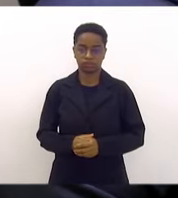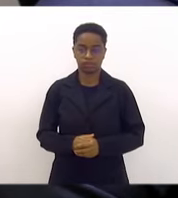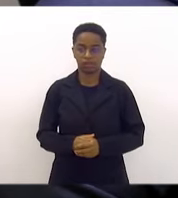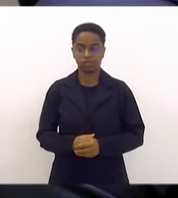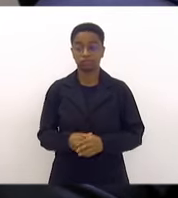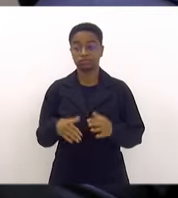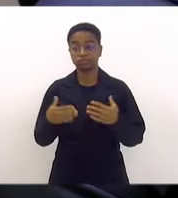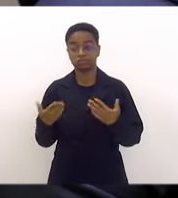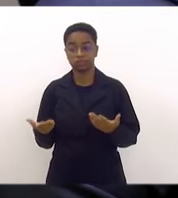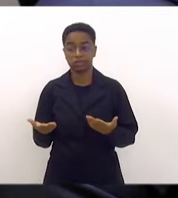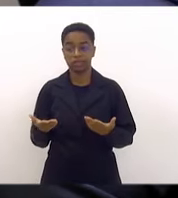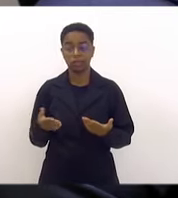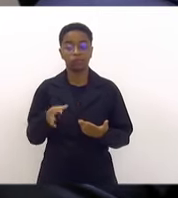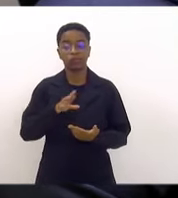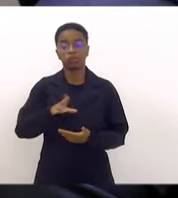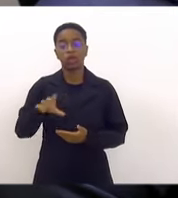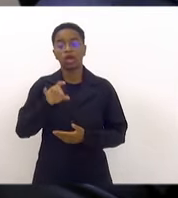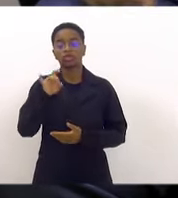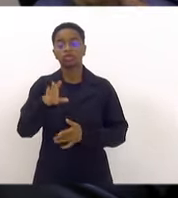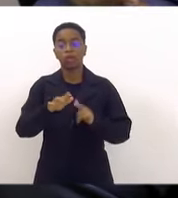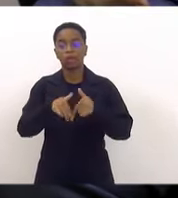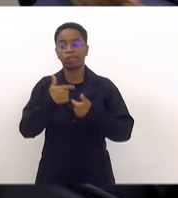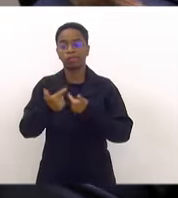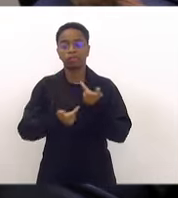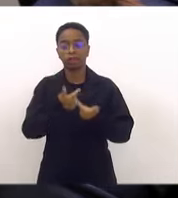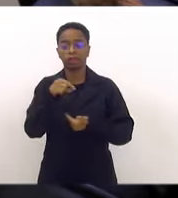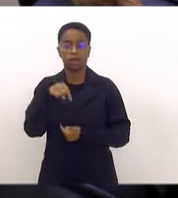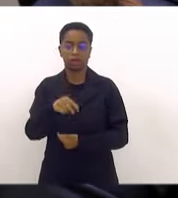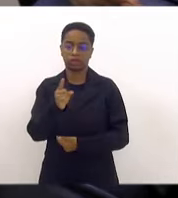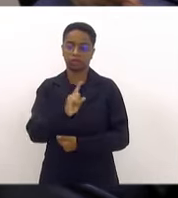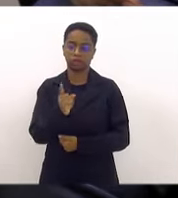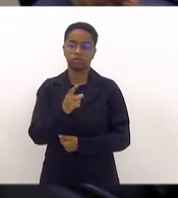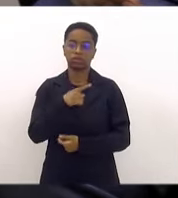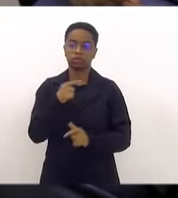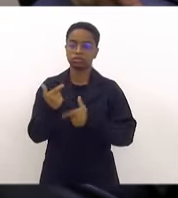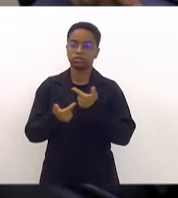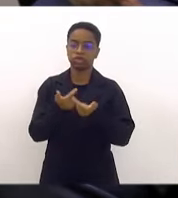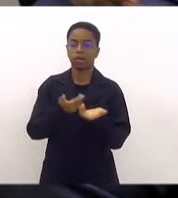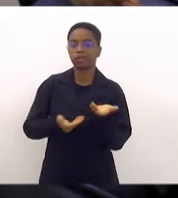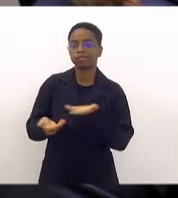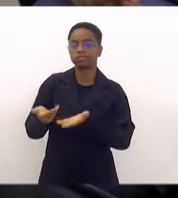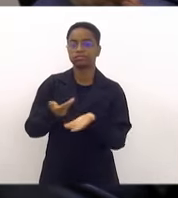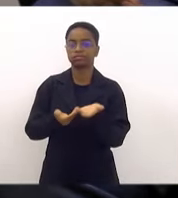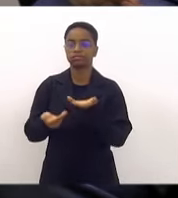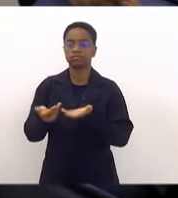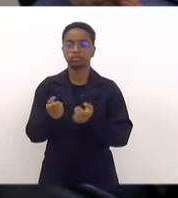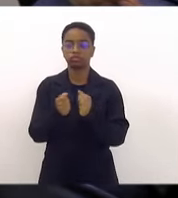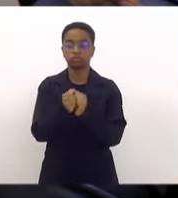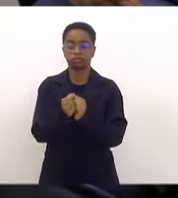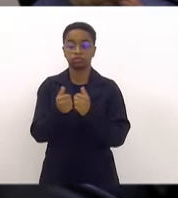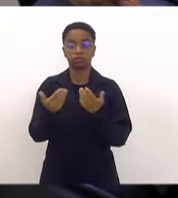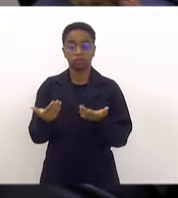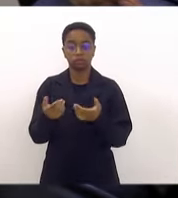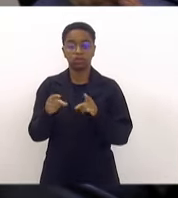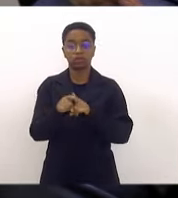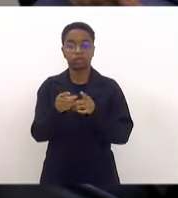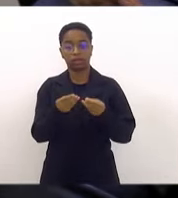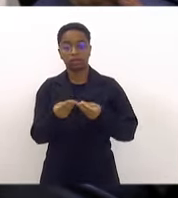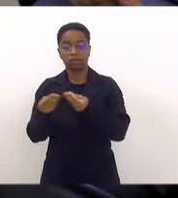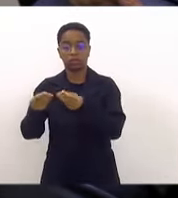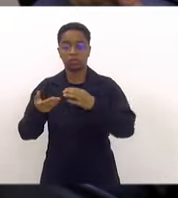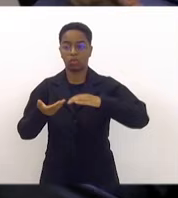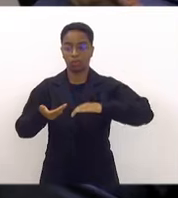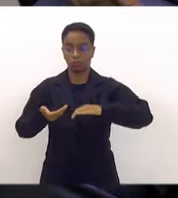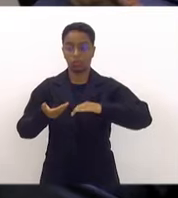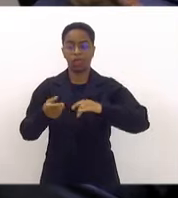isso não se teve Só através do trabalho daqui né Foi um trabalho de interface e chegou até o Congresso Nacional